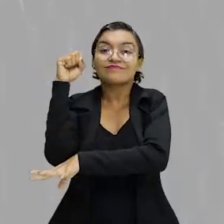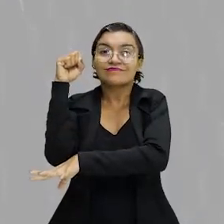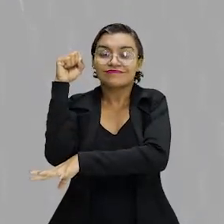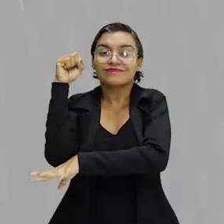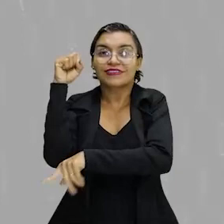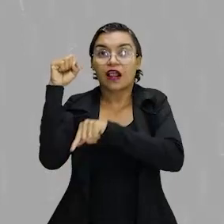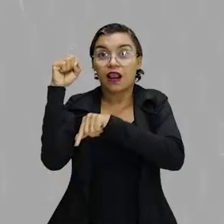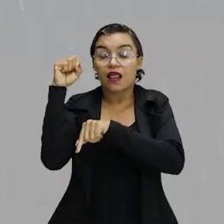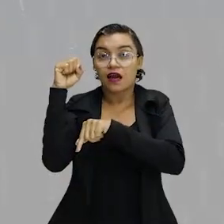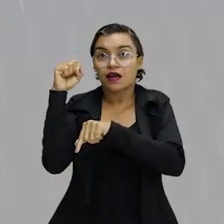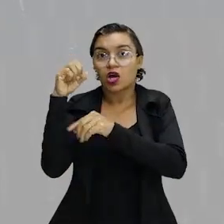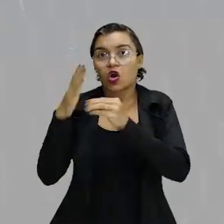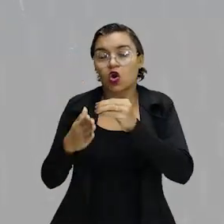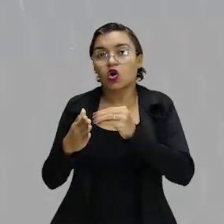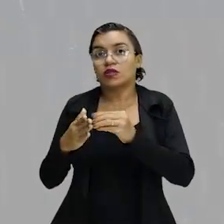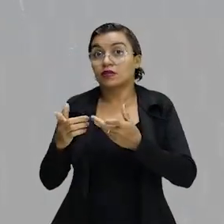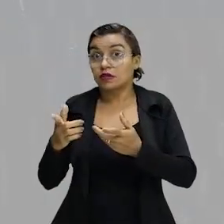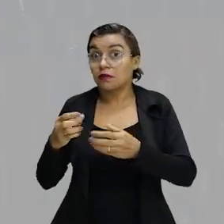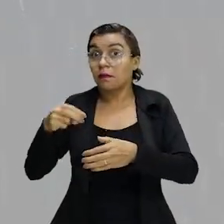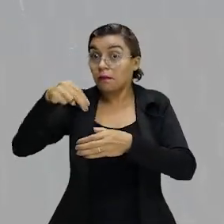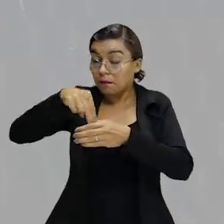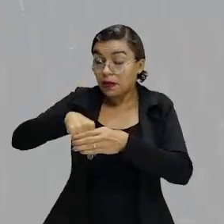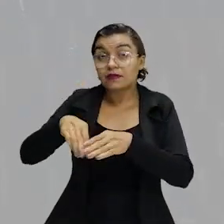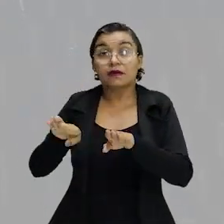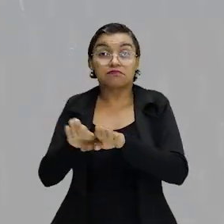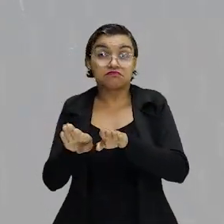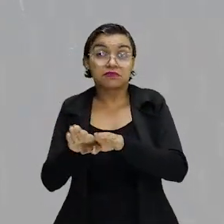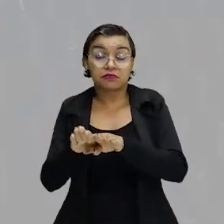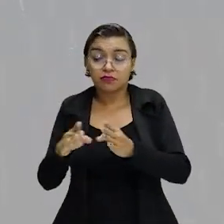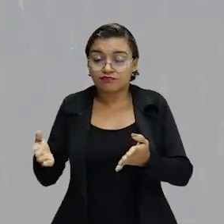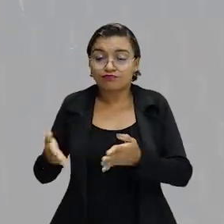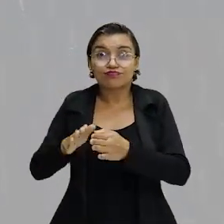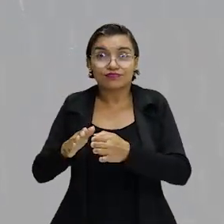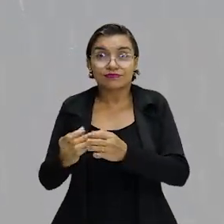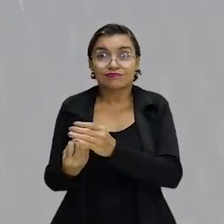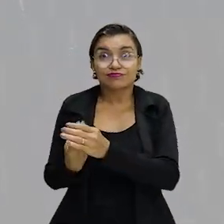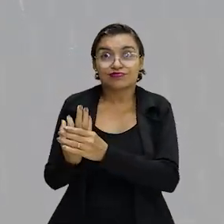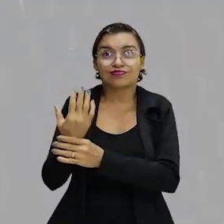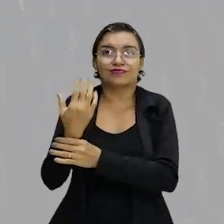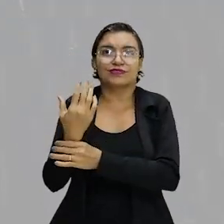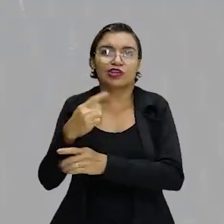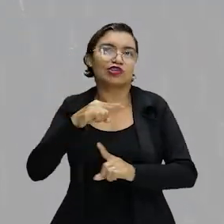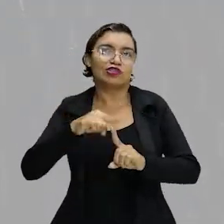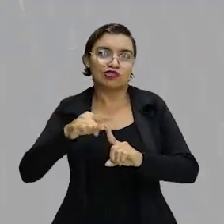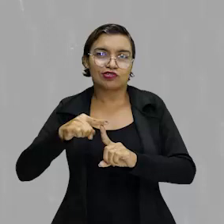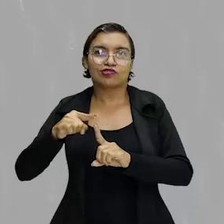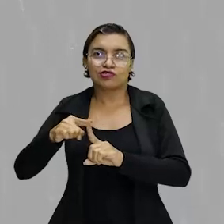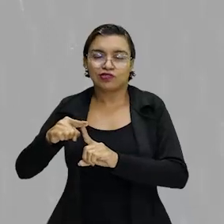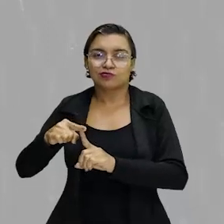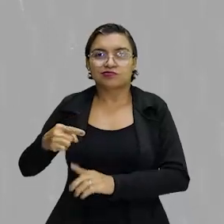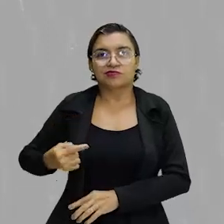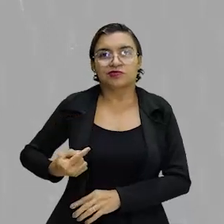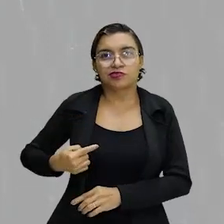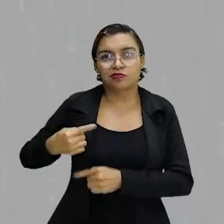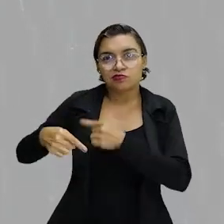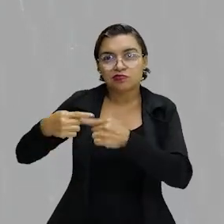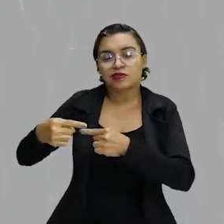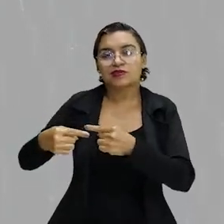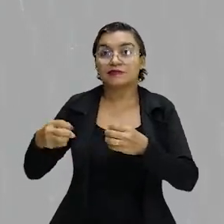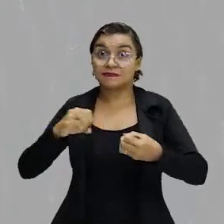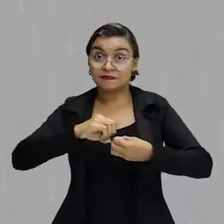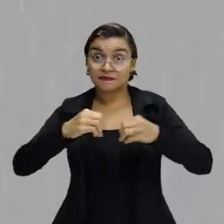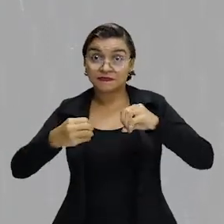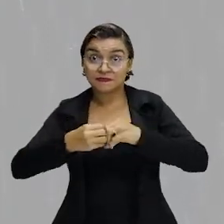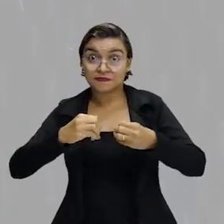onde nasceu as raízes e ali você pode plantar também. Então, pessoal, é um outro tipo de processo de reprodução